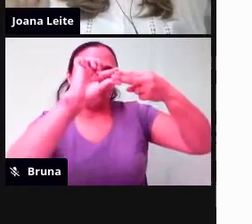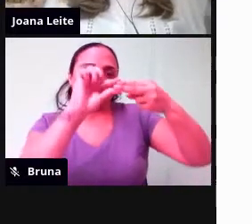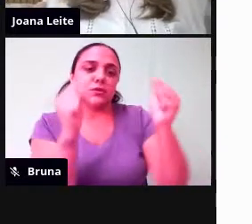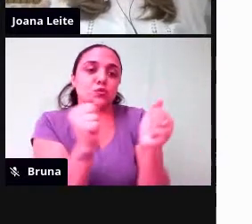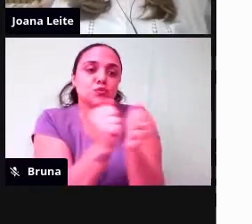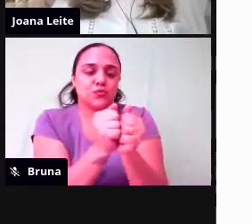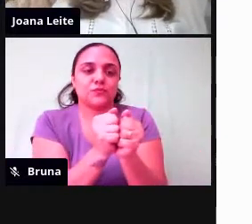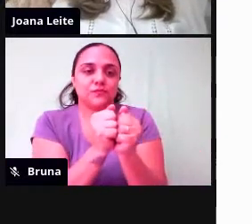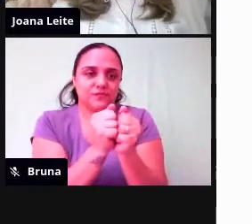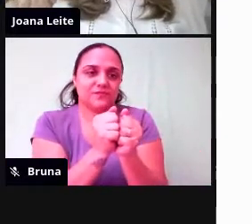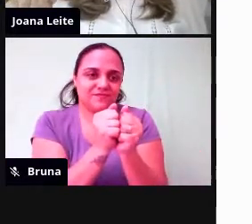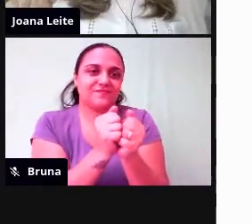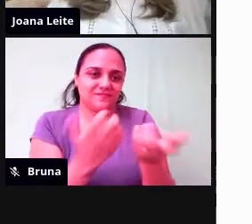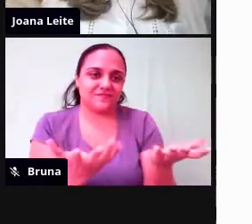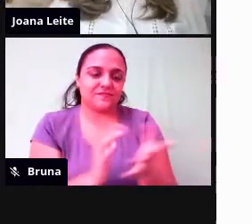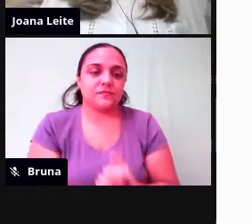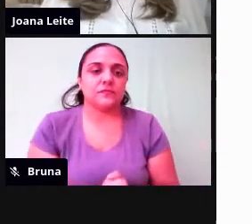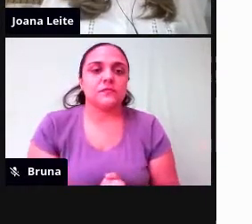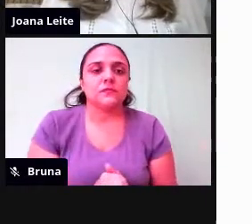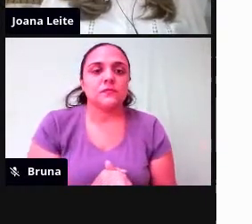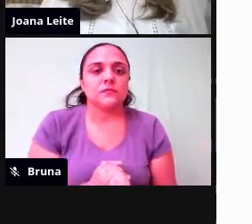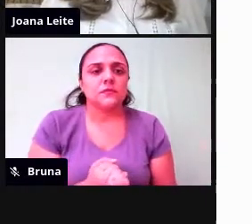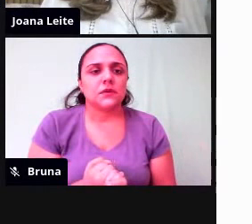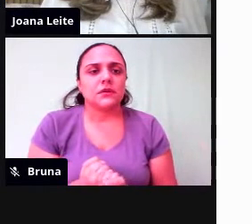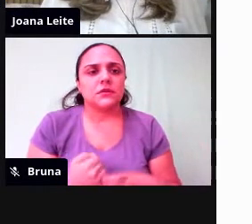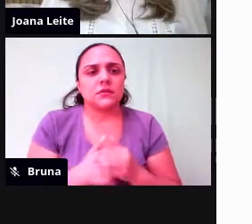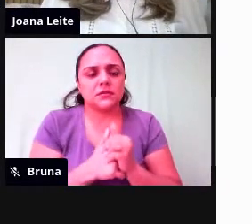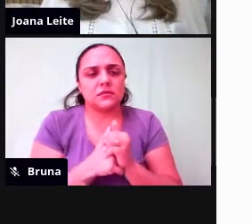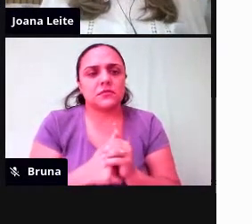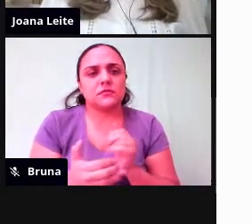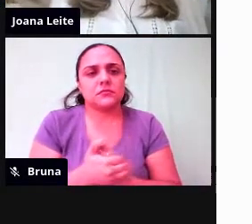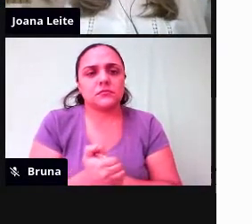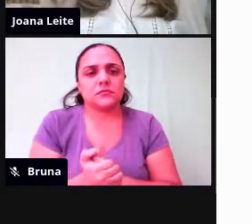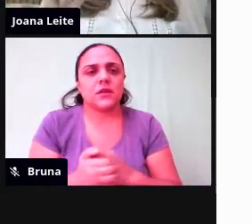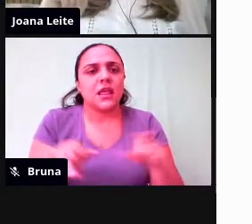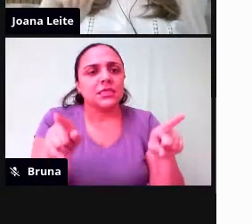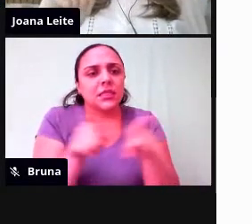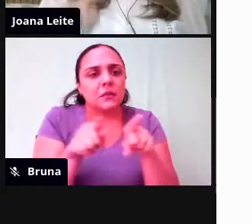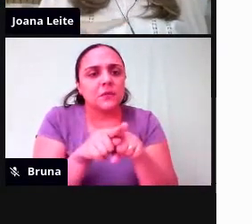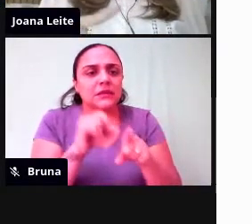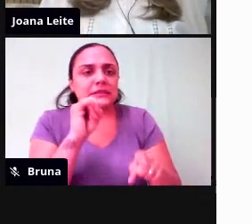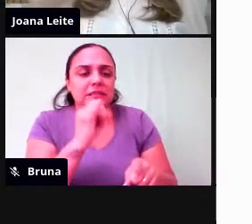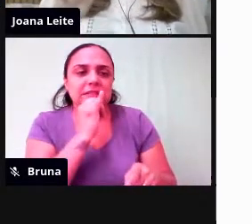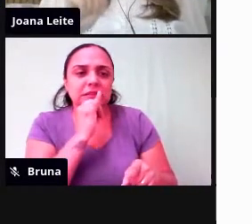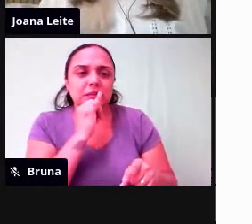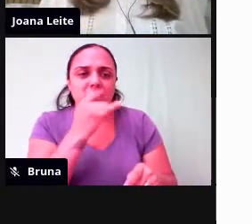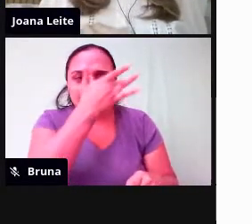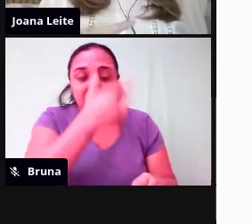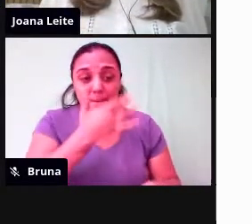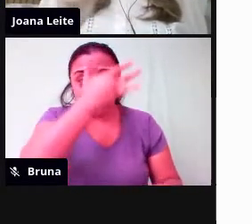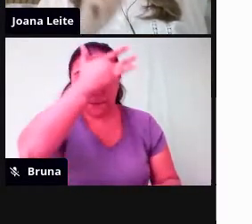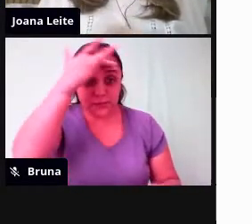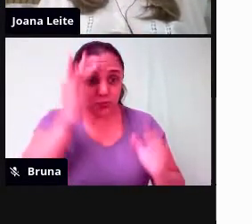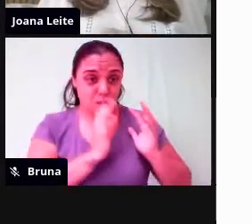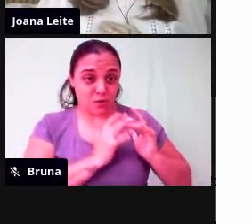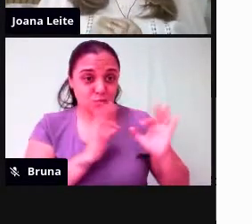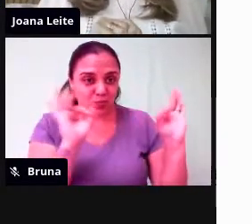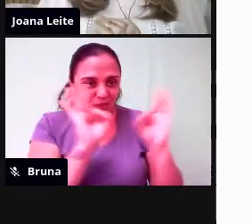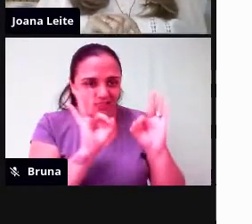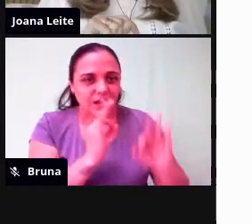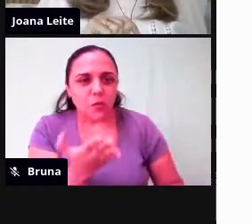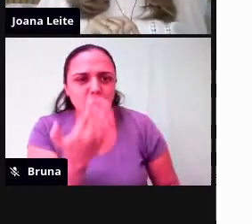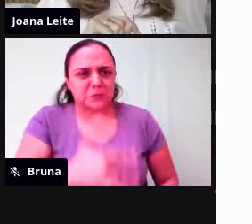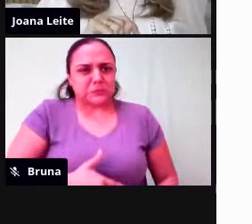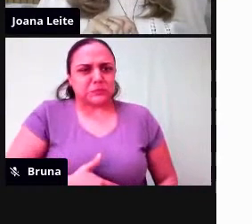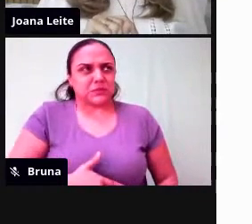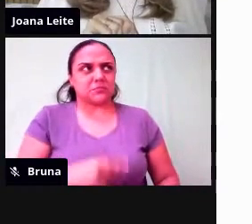têm relação com aquela dieta que a gente falou, né? Quando a gente tem essas alterações gastrointestinais, a gente melhorando a dieta, a gente melhora isso e, consequentemente, a gente